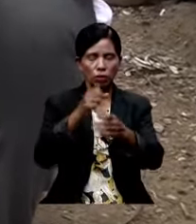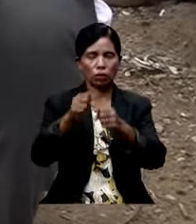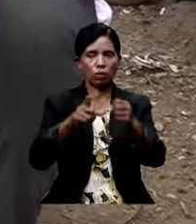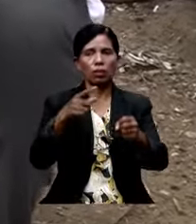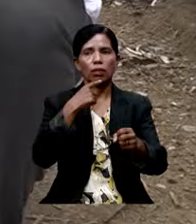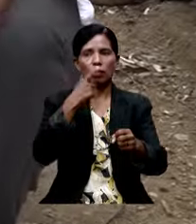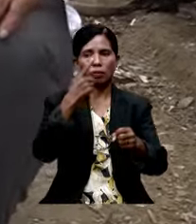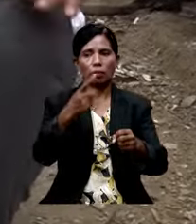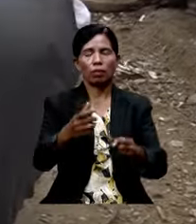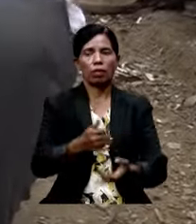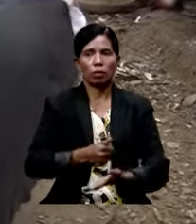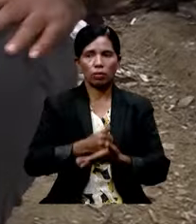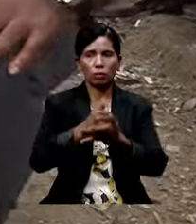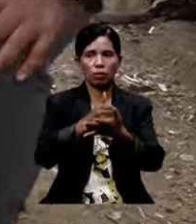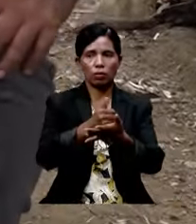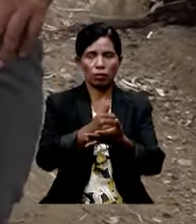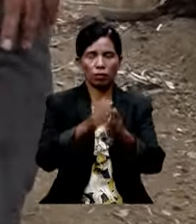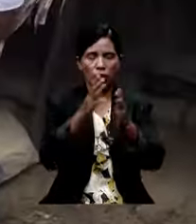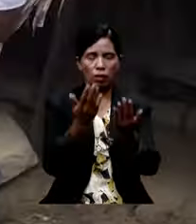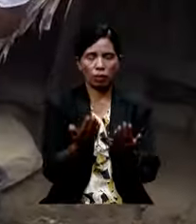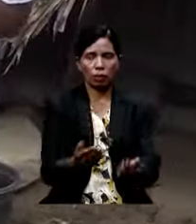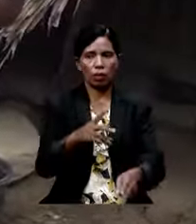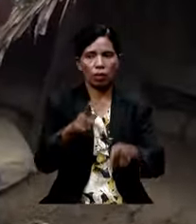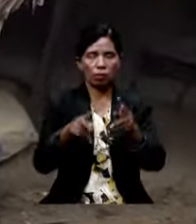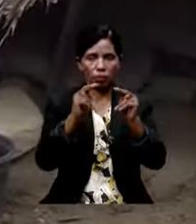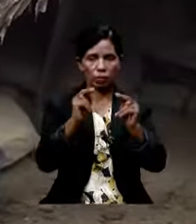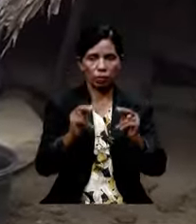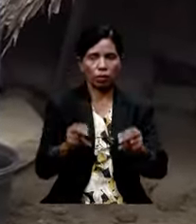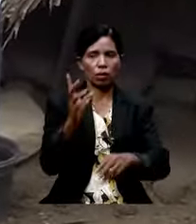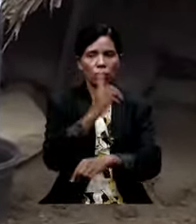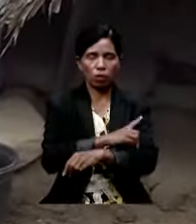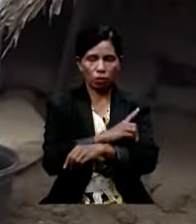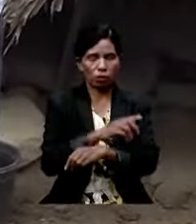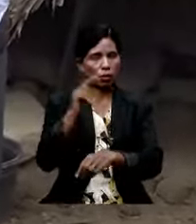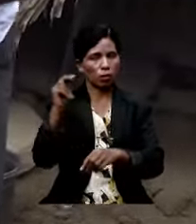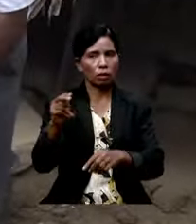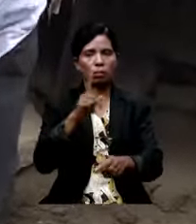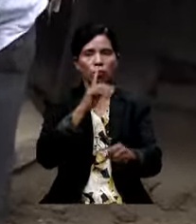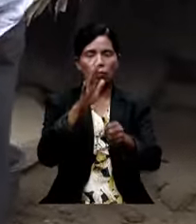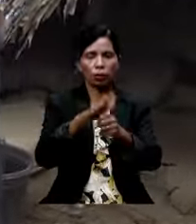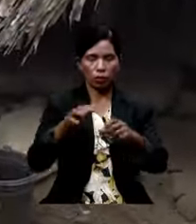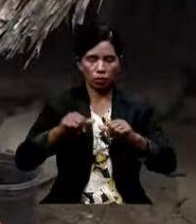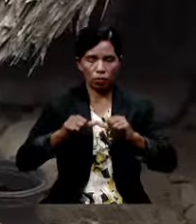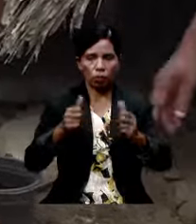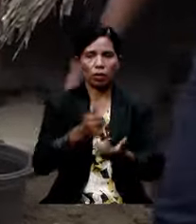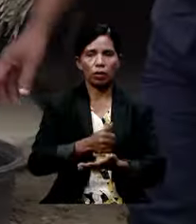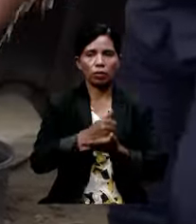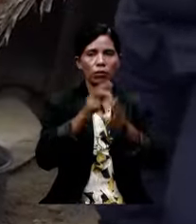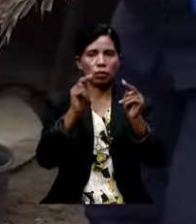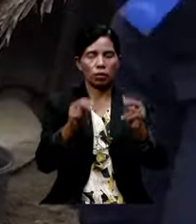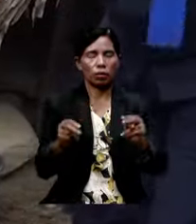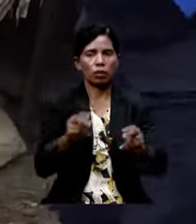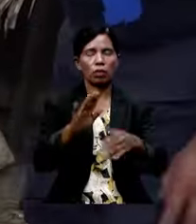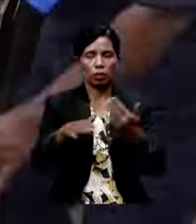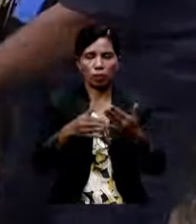HTT apoia ne a tohakman comunidade nia necessidade lor lorong nia no promete se continua apoia necessidade básica